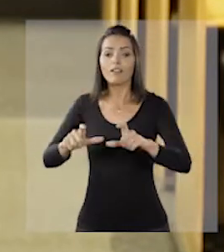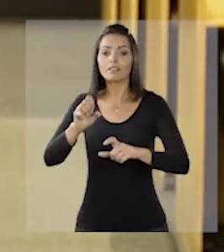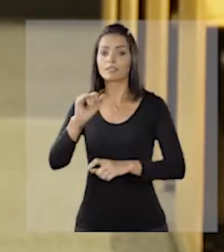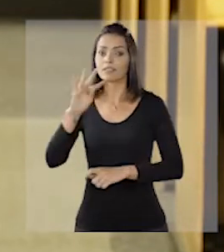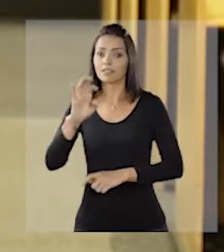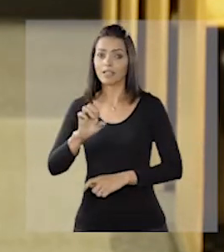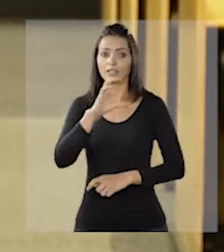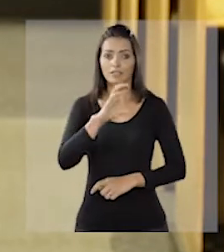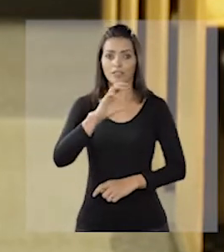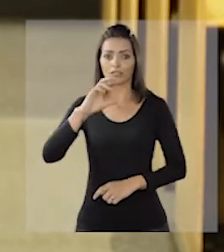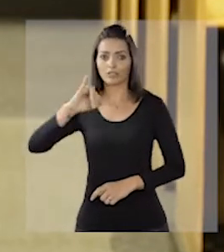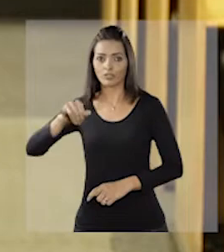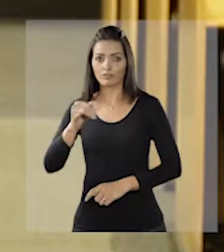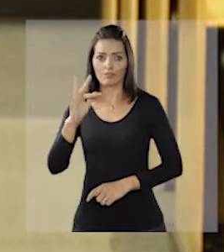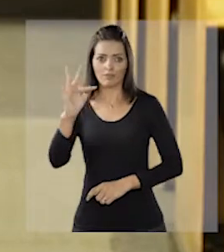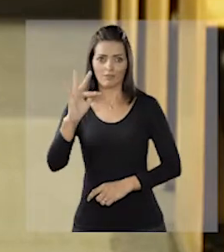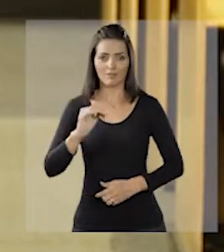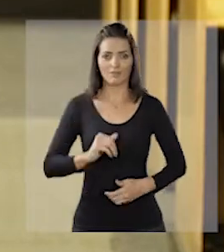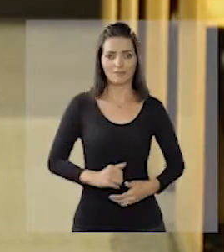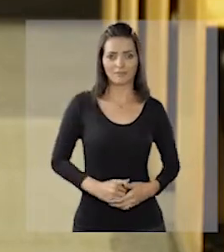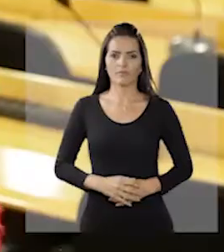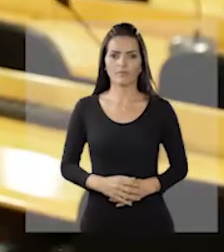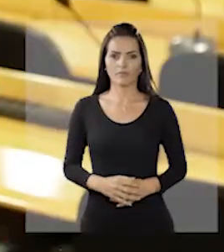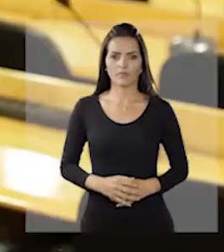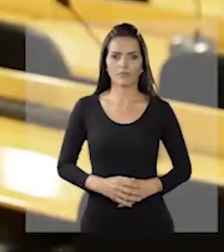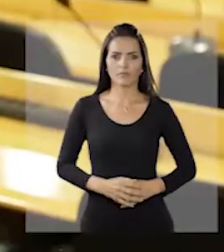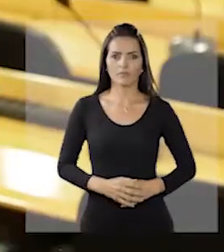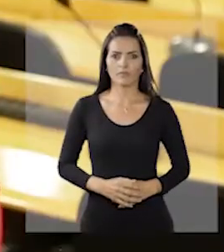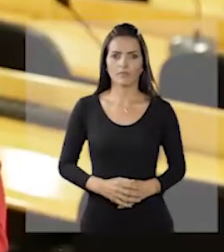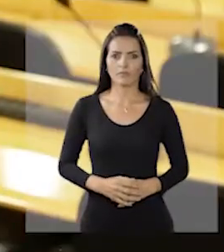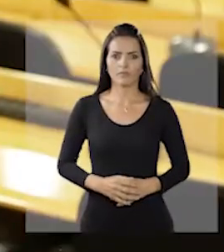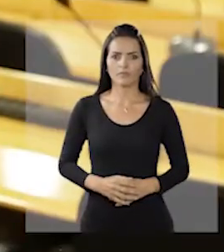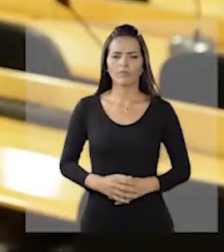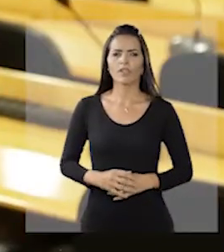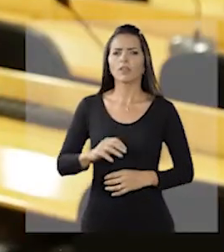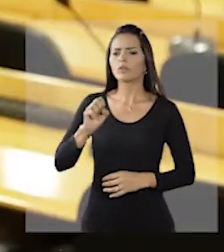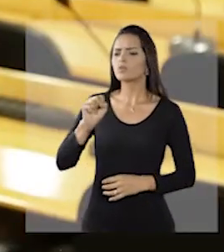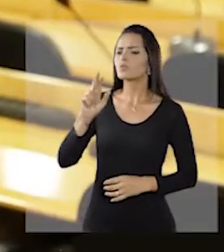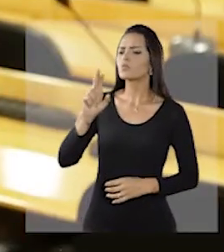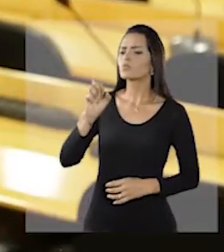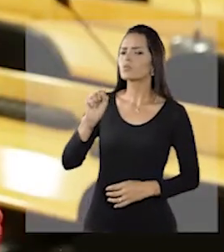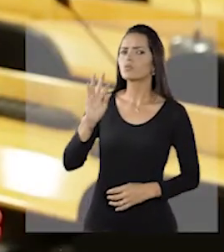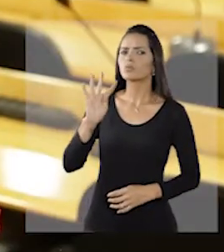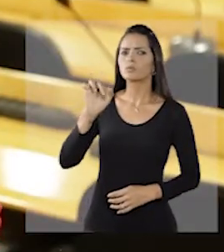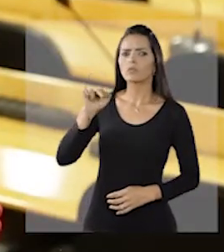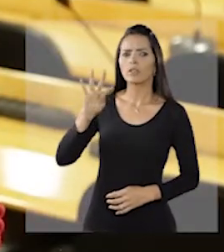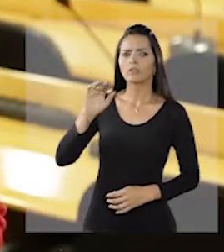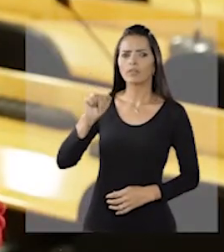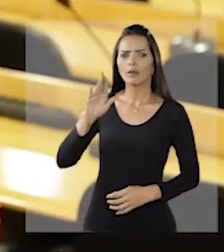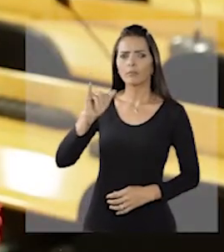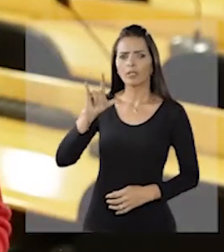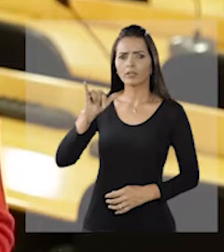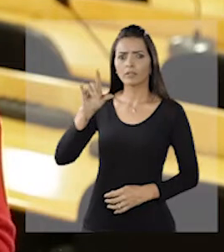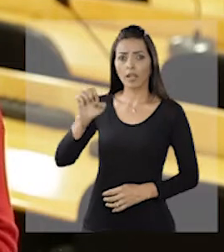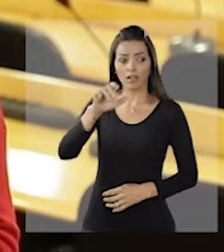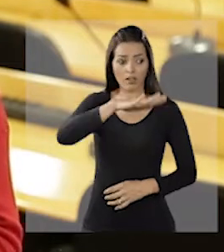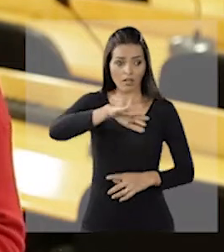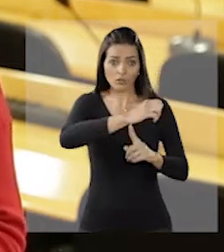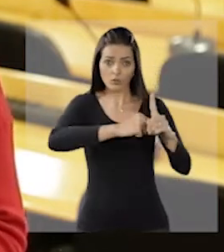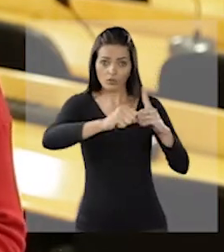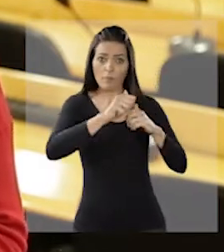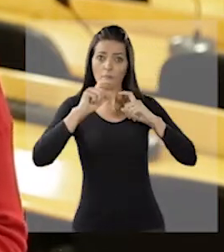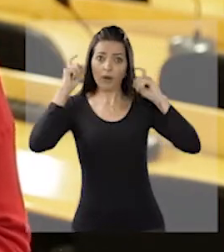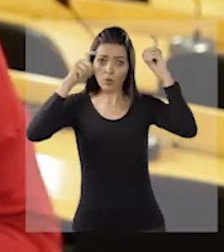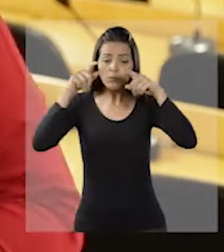especialistas. Mais informações no site do CJF. A sustentabilidade é uma preocupação social e a OAB